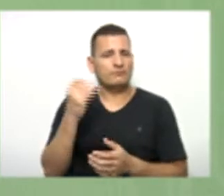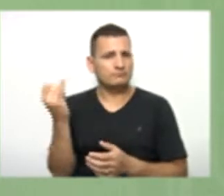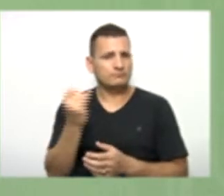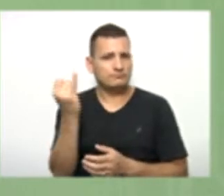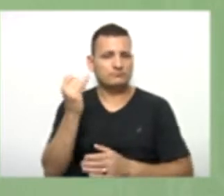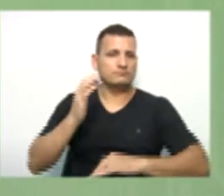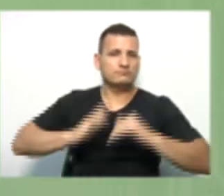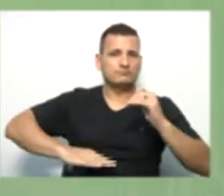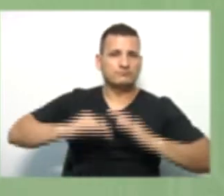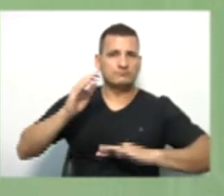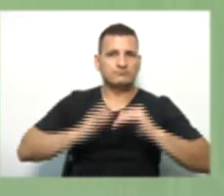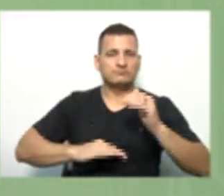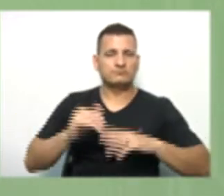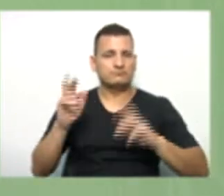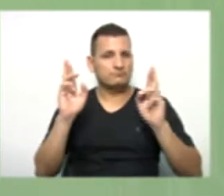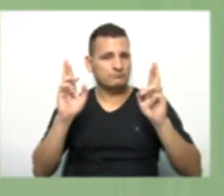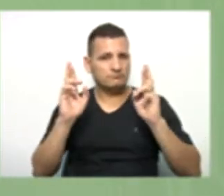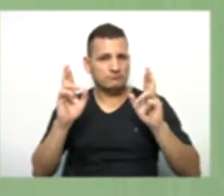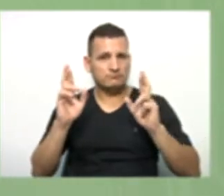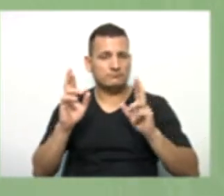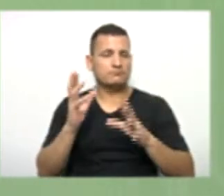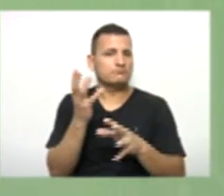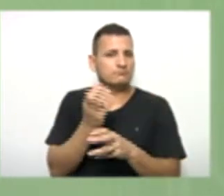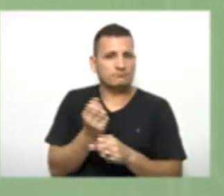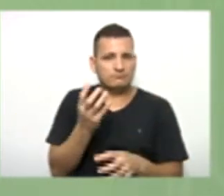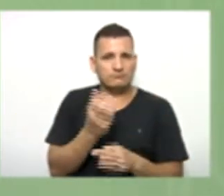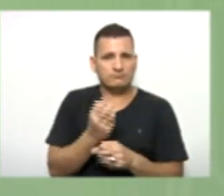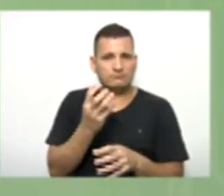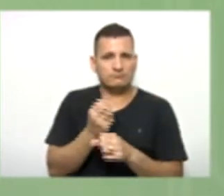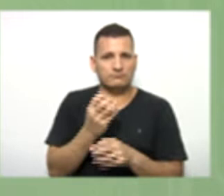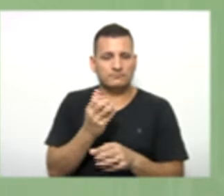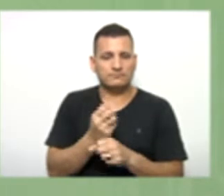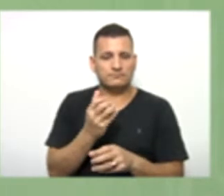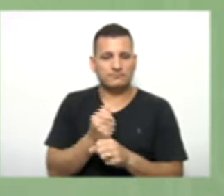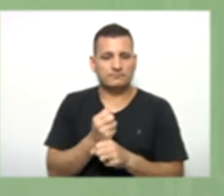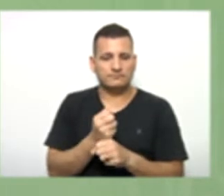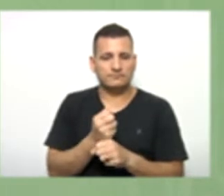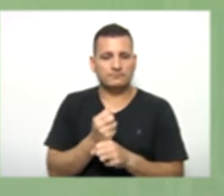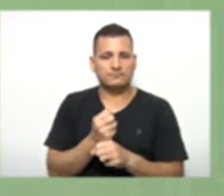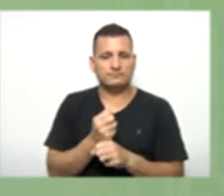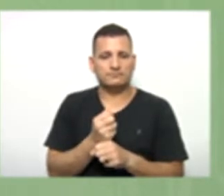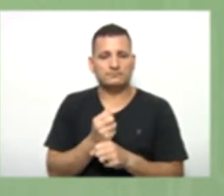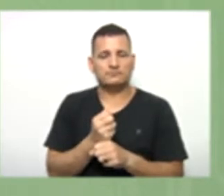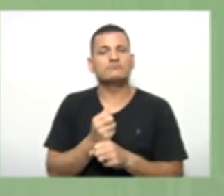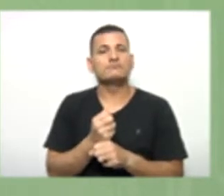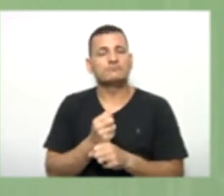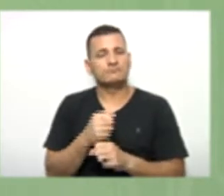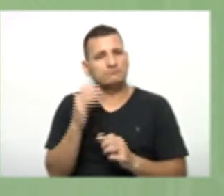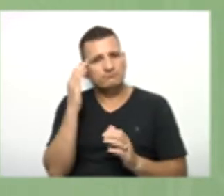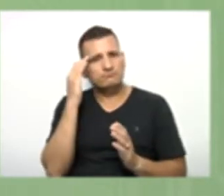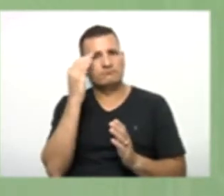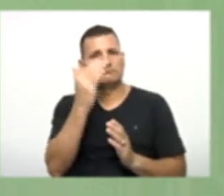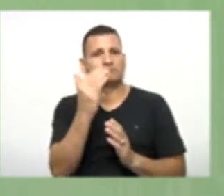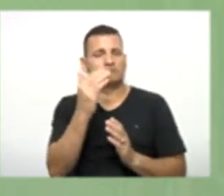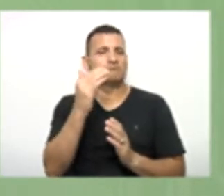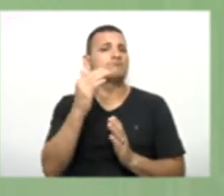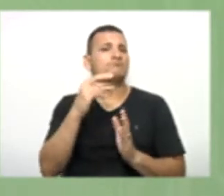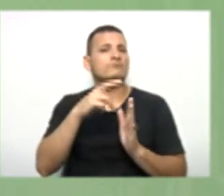profissional responsável pela contabilidade obedeça às normas